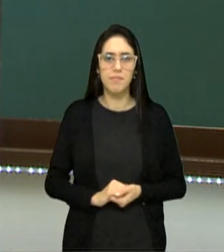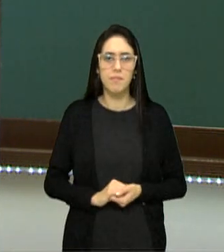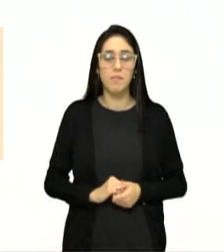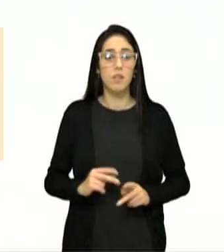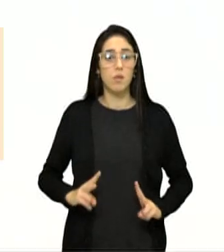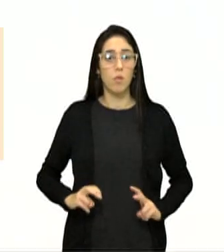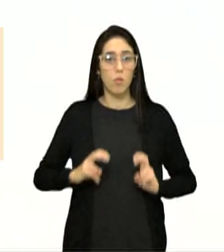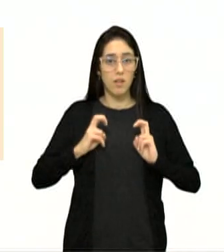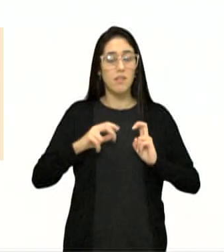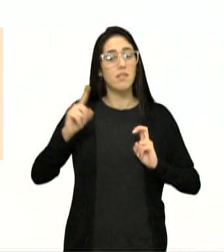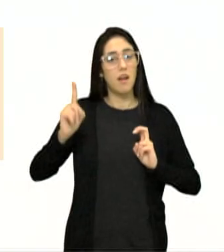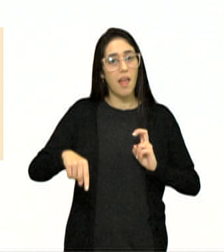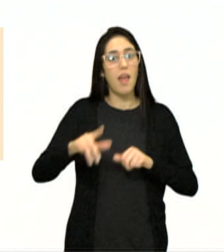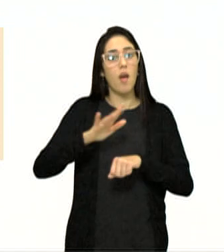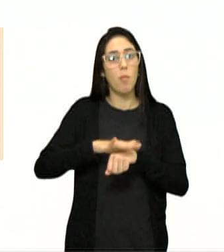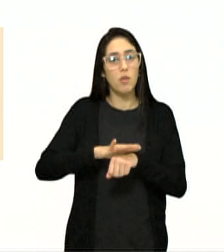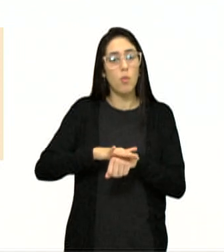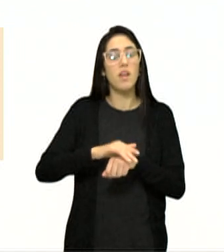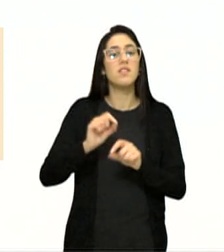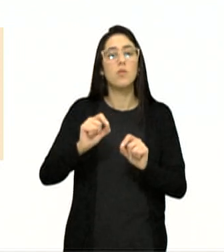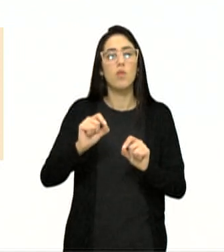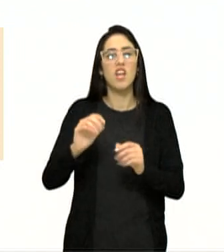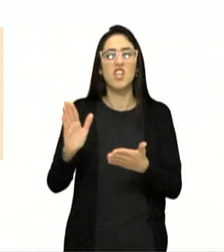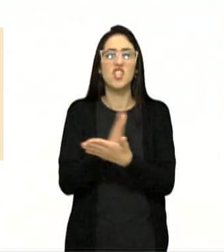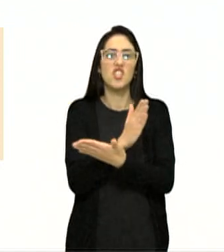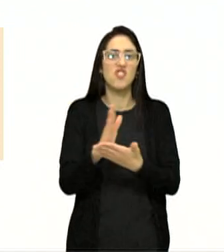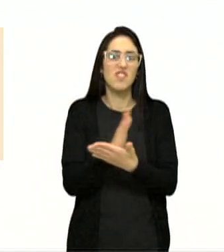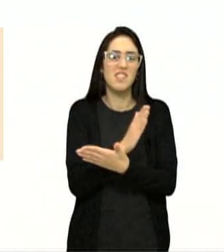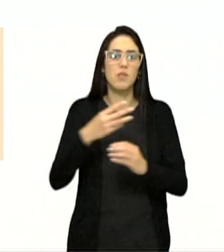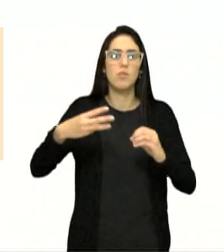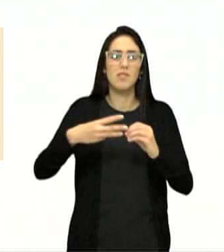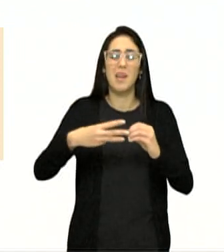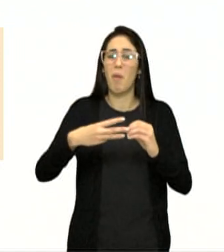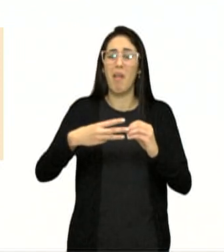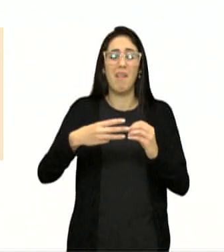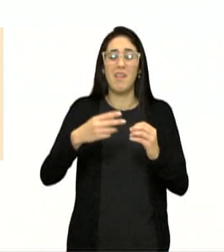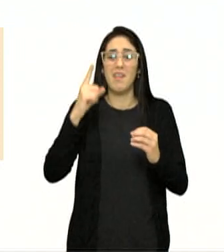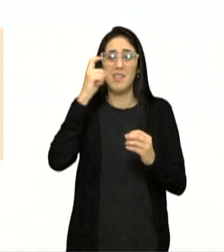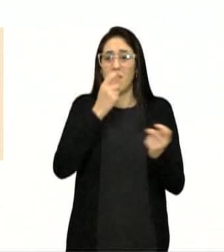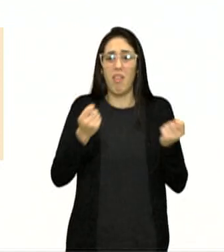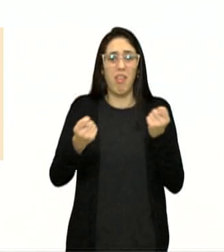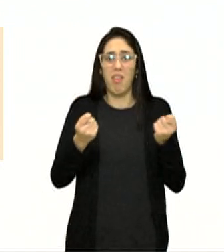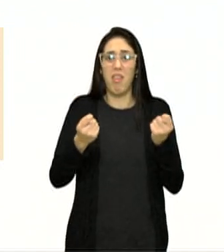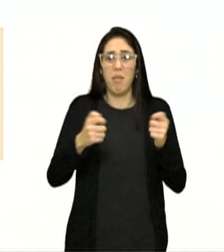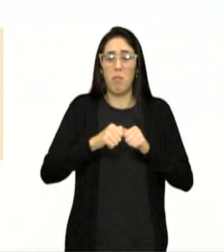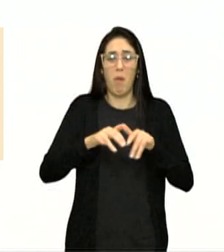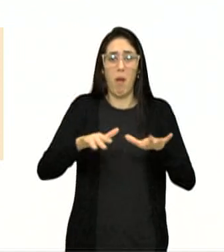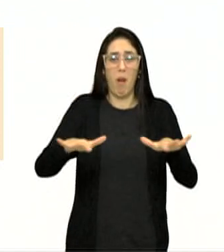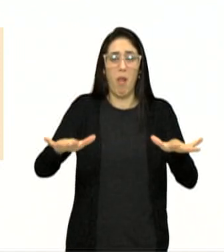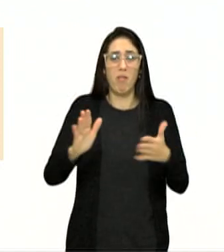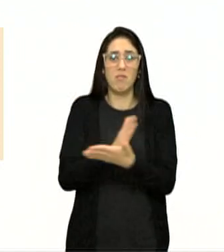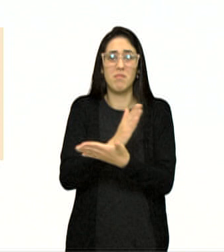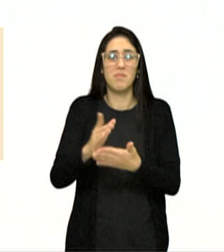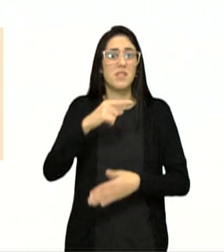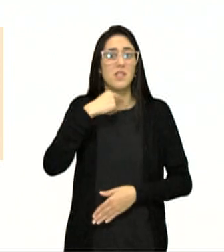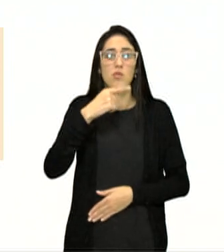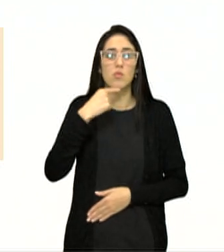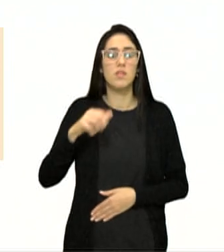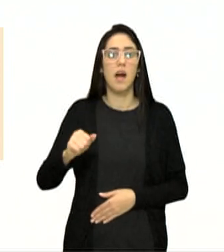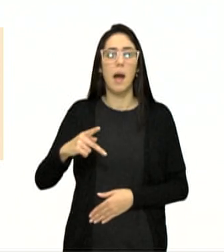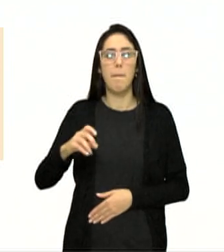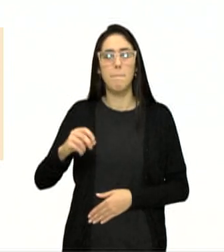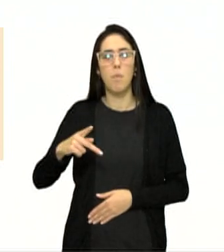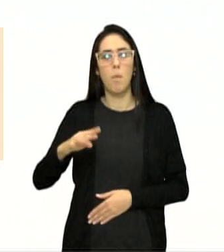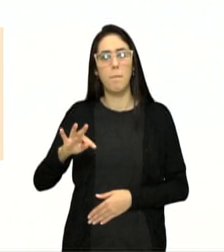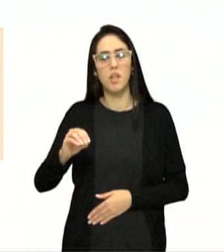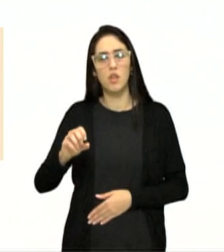portanto, é basicamente uma doença causada por divisões celulares descontroladas, que não conseguiram serem detidas por apoptose, né? Então